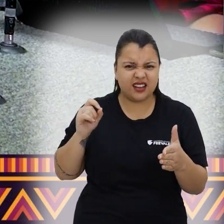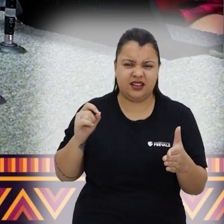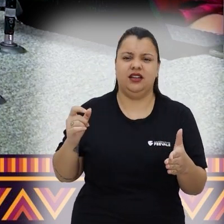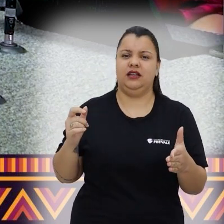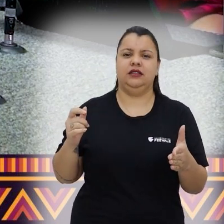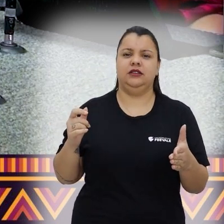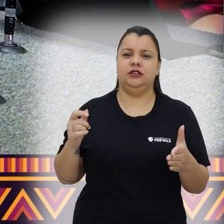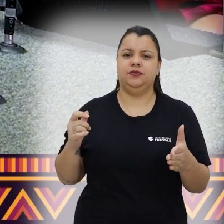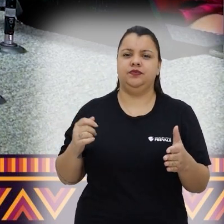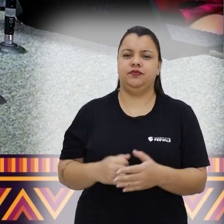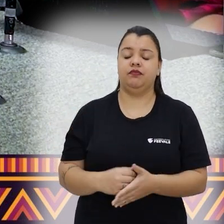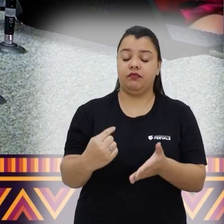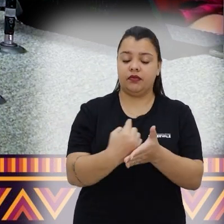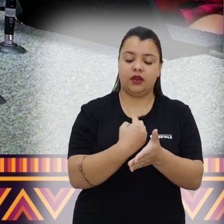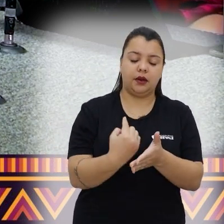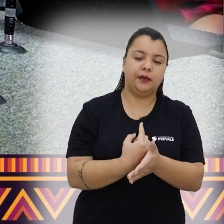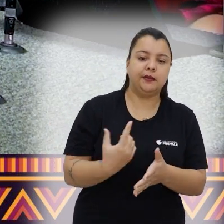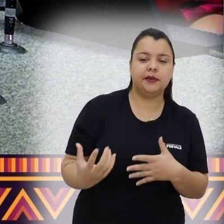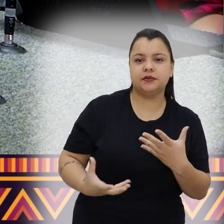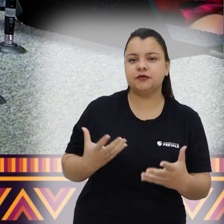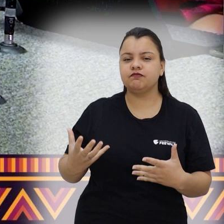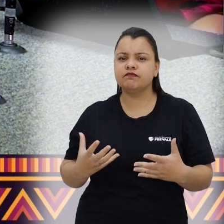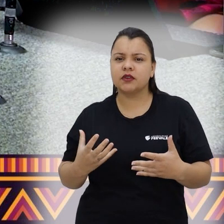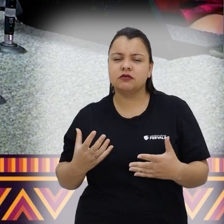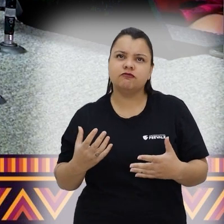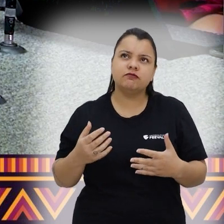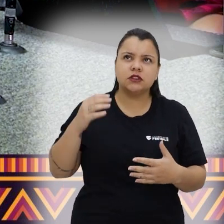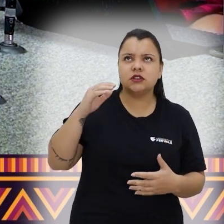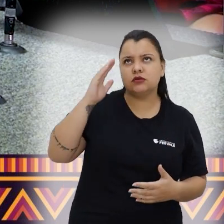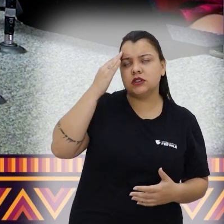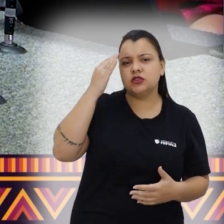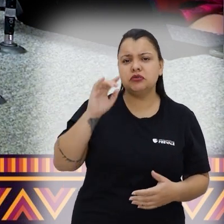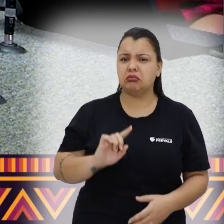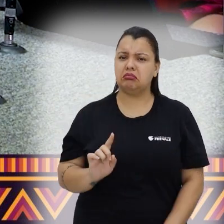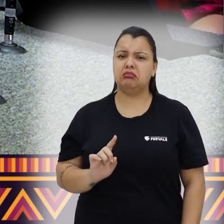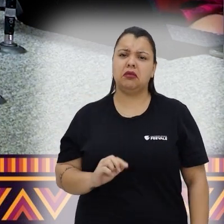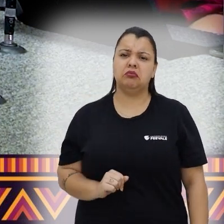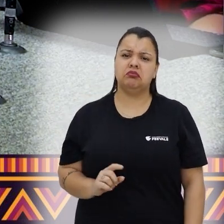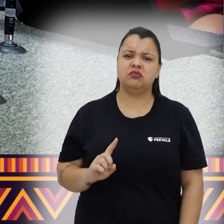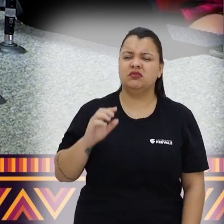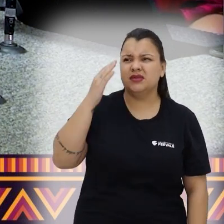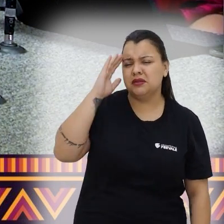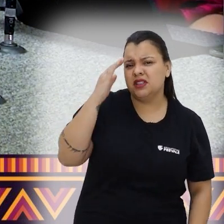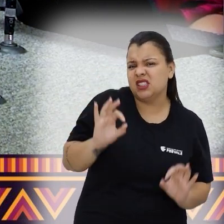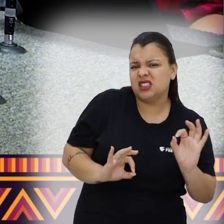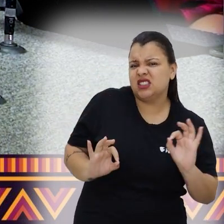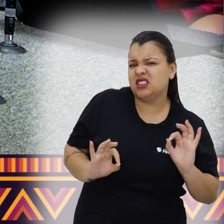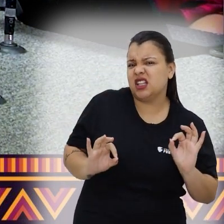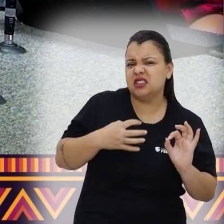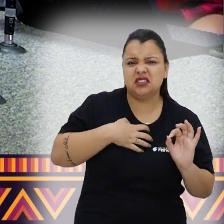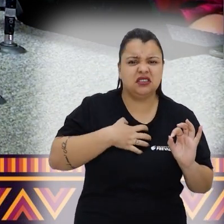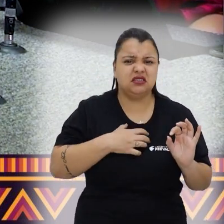Mas a Ana Cláudia me pergunta assim, se fazia sentido. Naquele momento, eu te confesso que não fazia nenhum sentido. Assim,